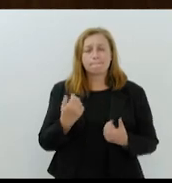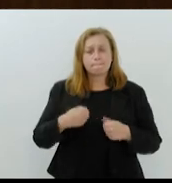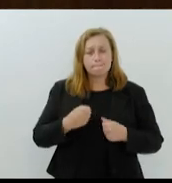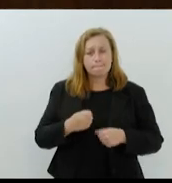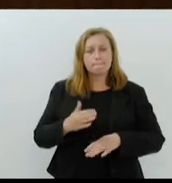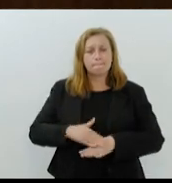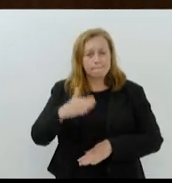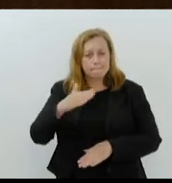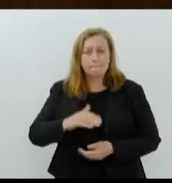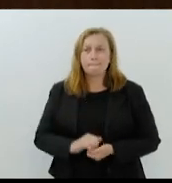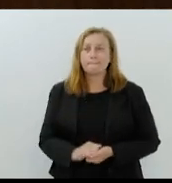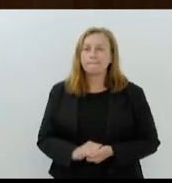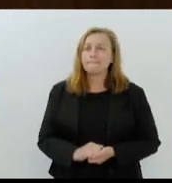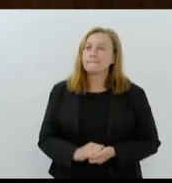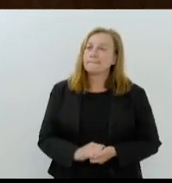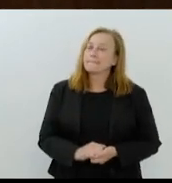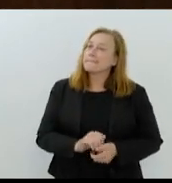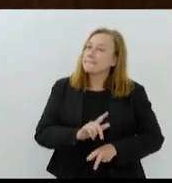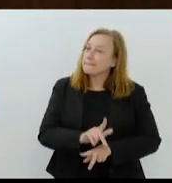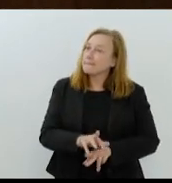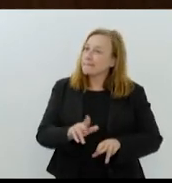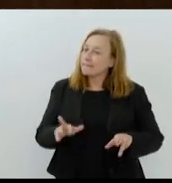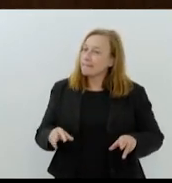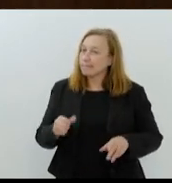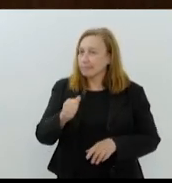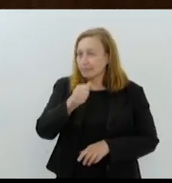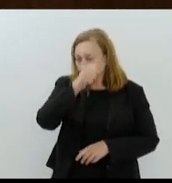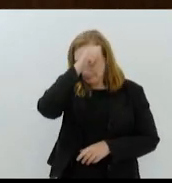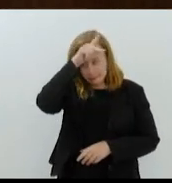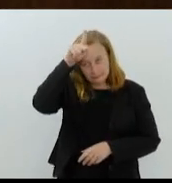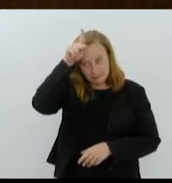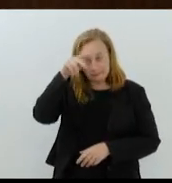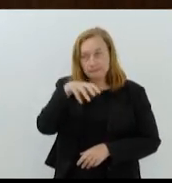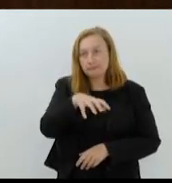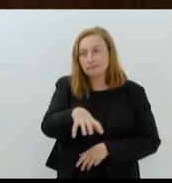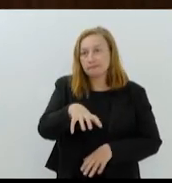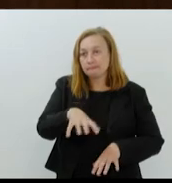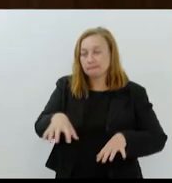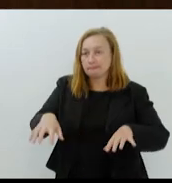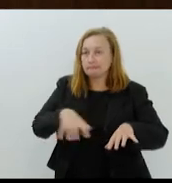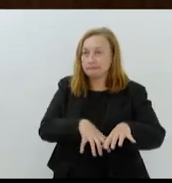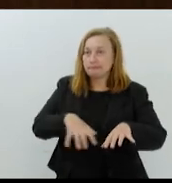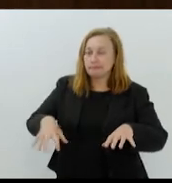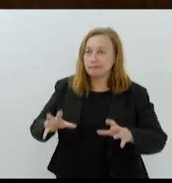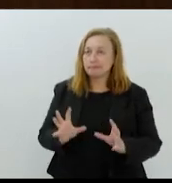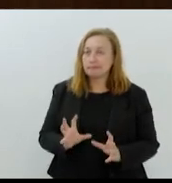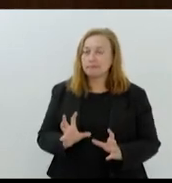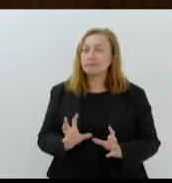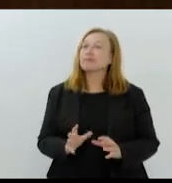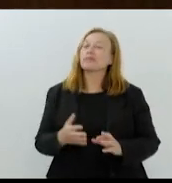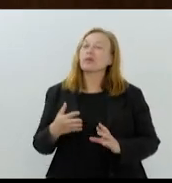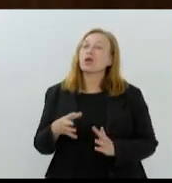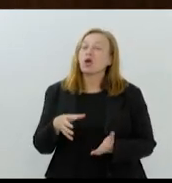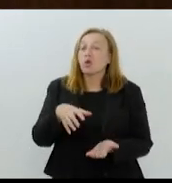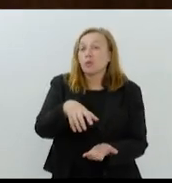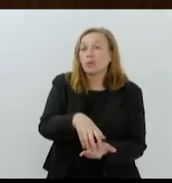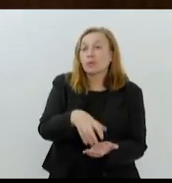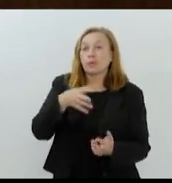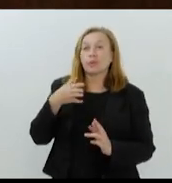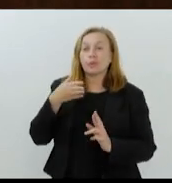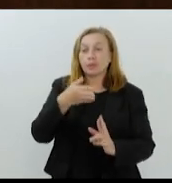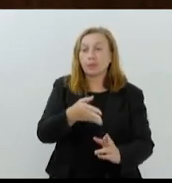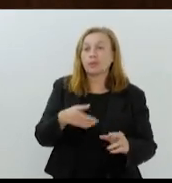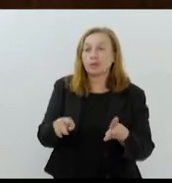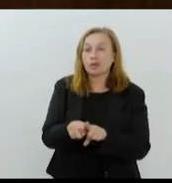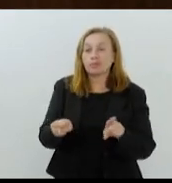precisamos, nos mais diversos municípios, são centros de referências também para a causa